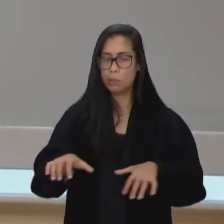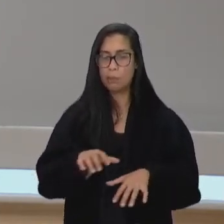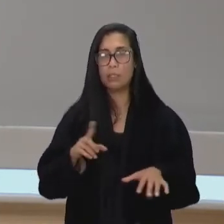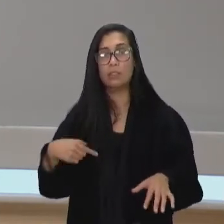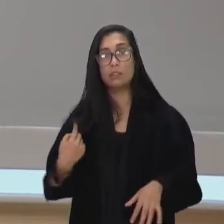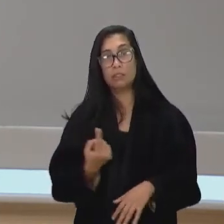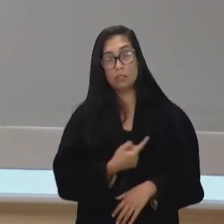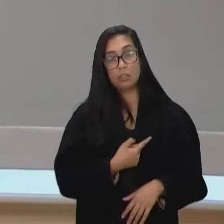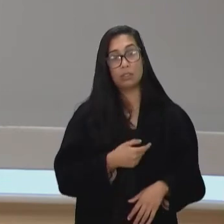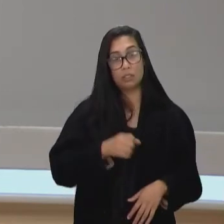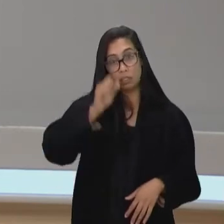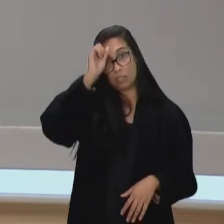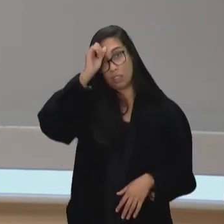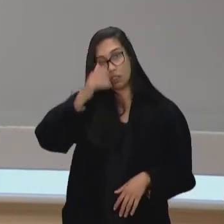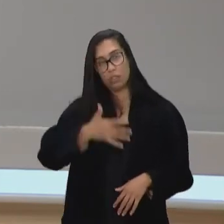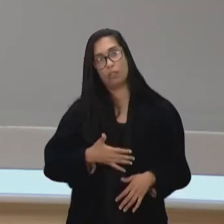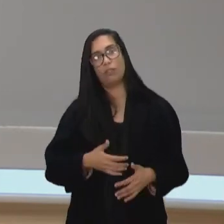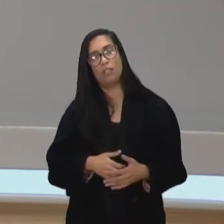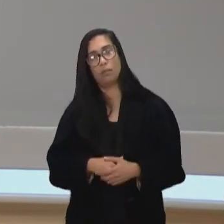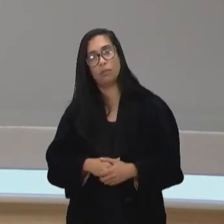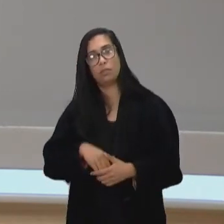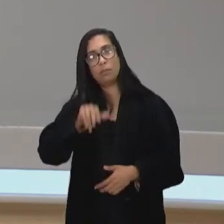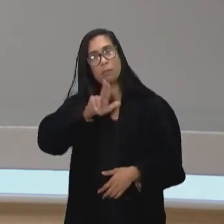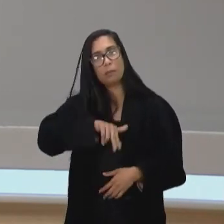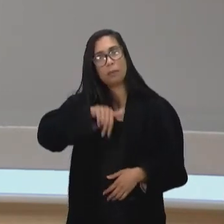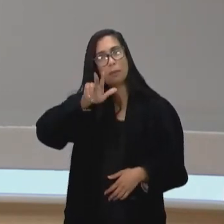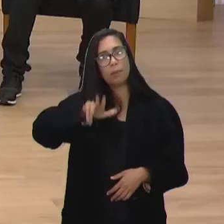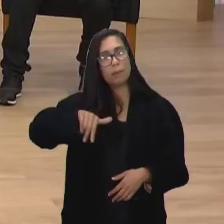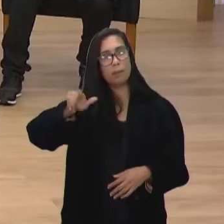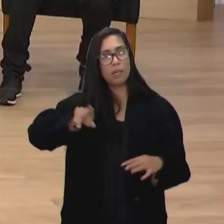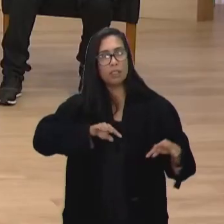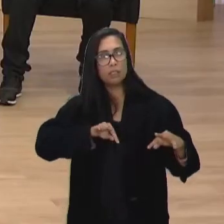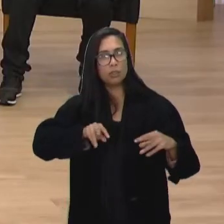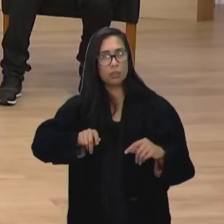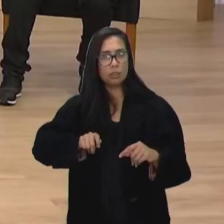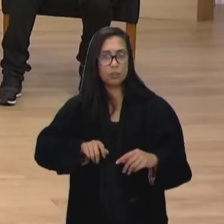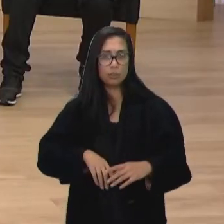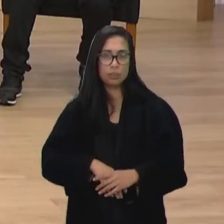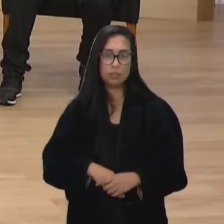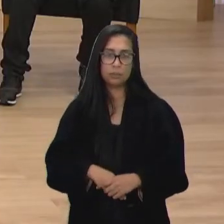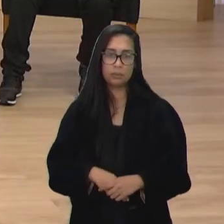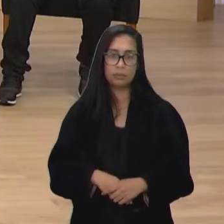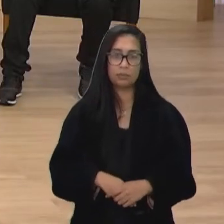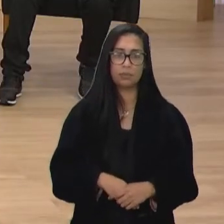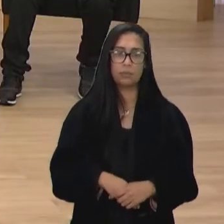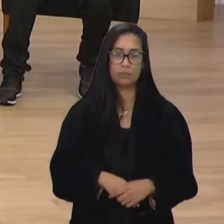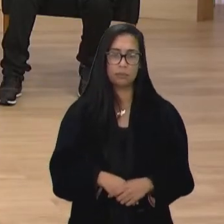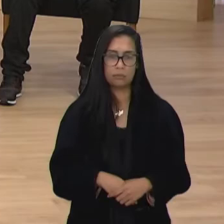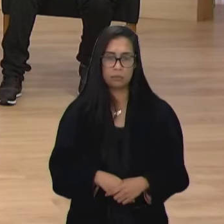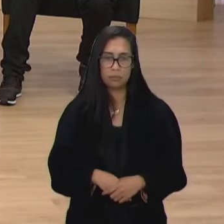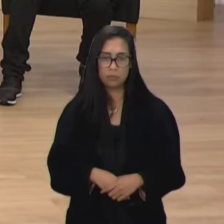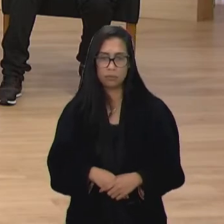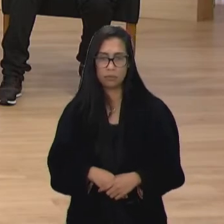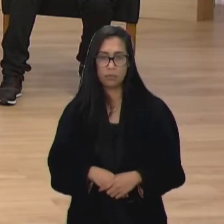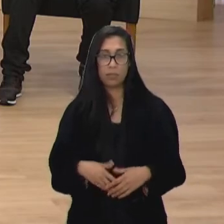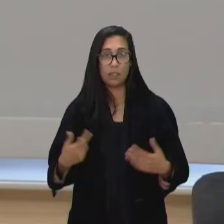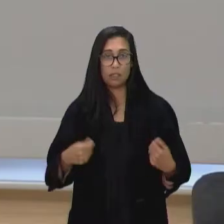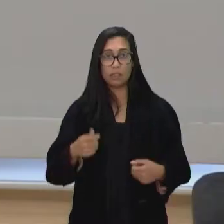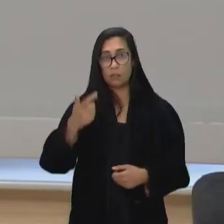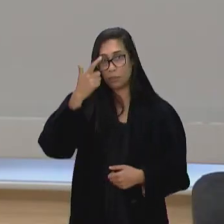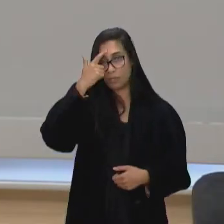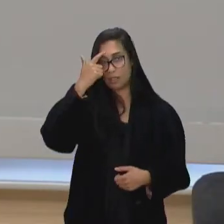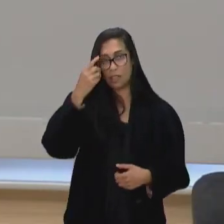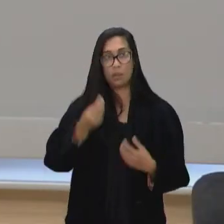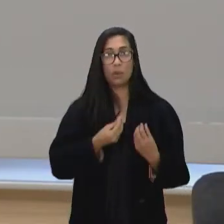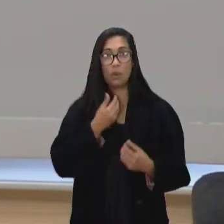resolvemos juntar um todo problema. mundo. Acho que o início foi, né, do ciclo foi, acho que pensar que seria mais fácil fazer um só. Então,